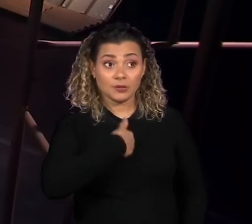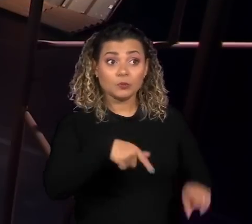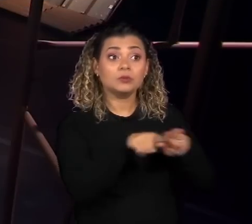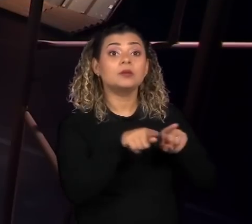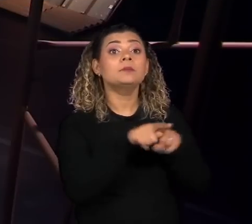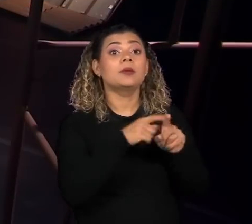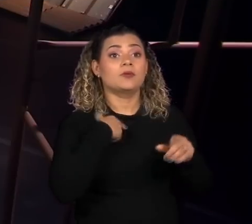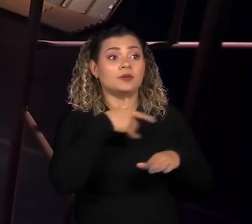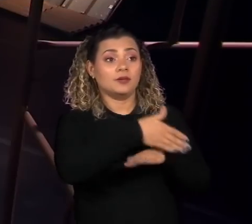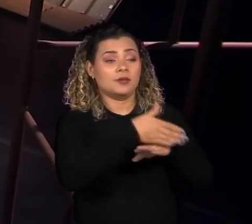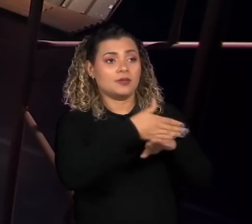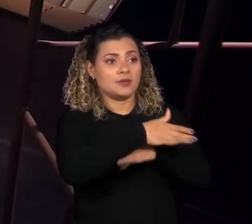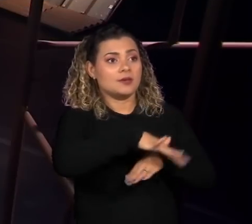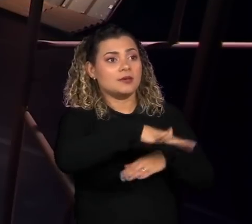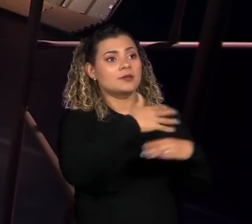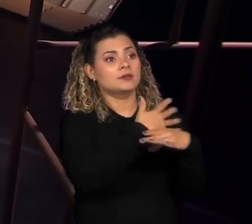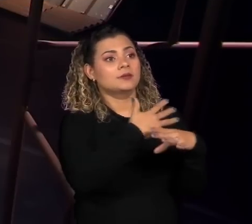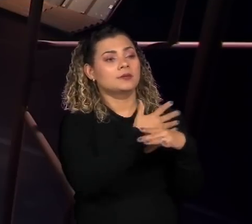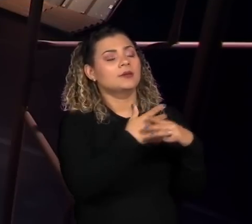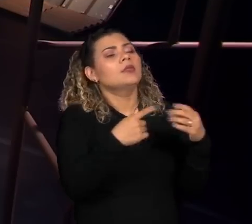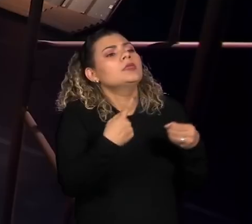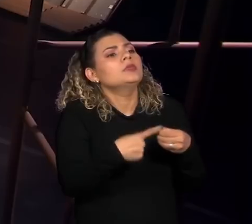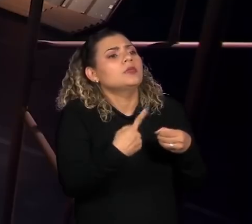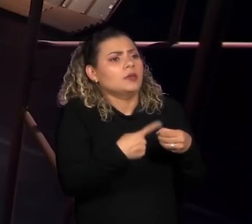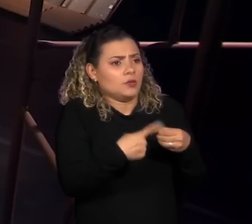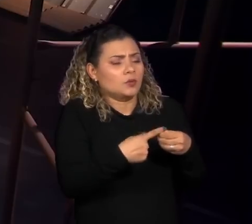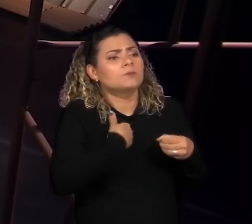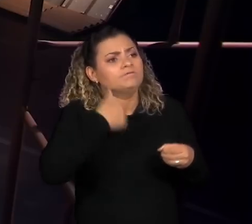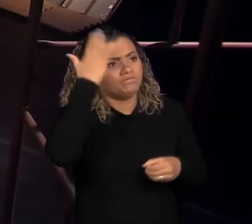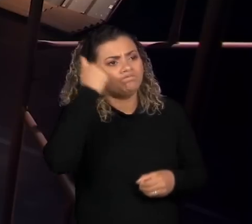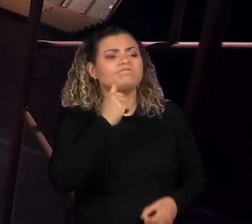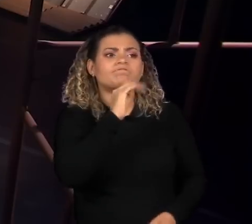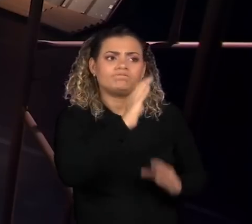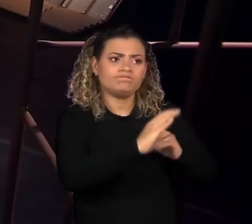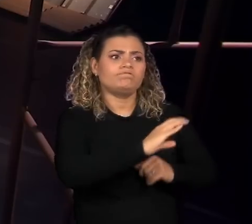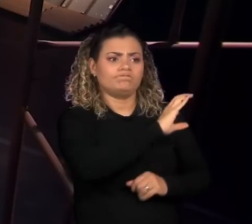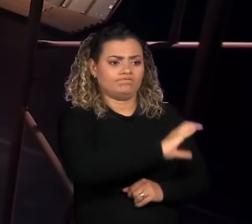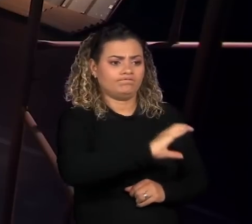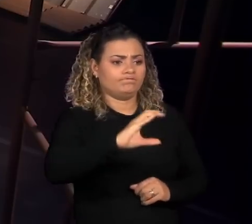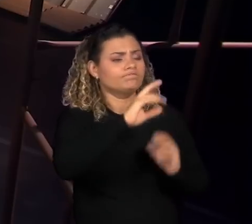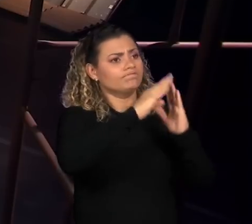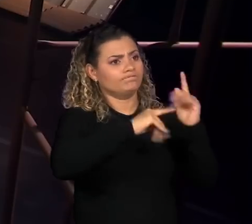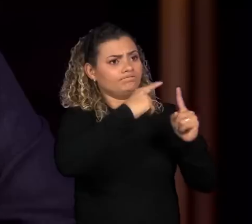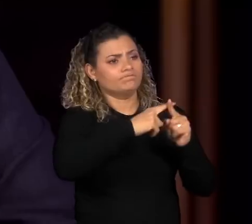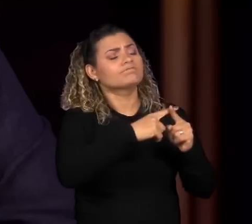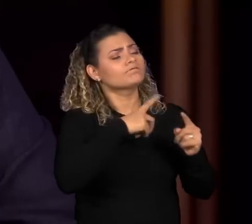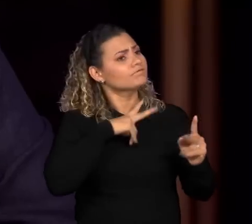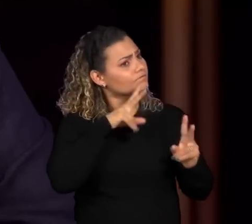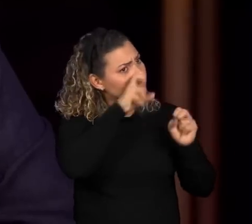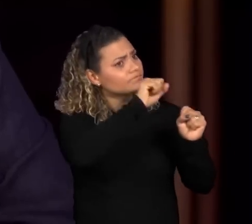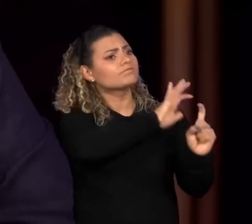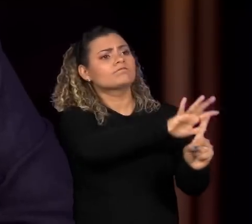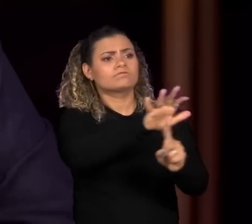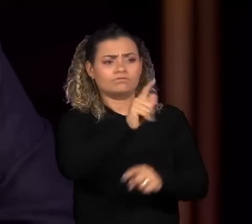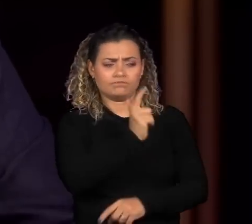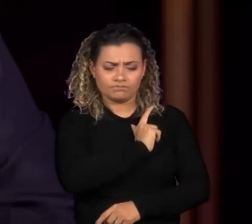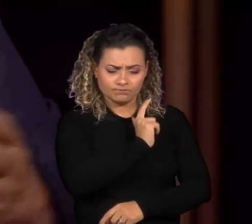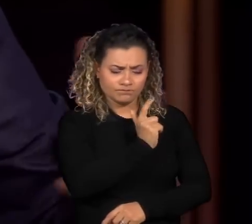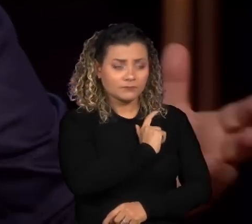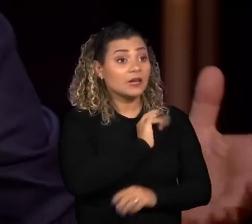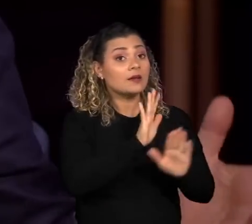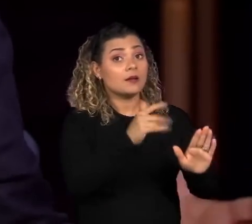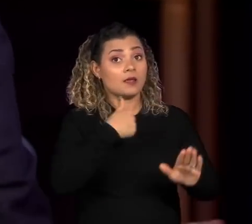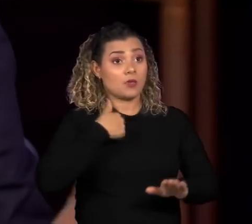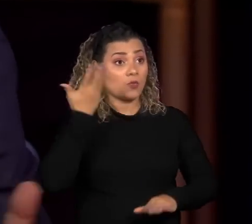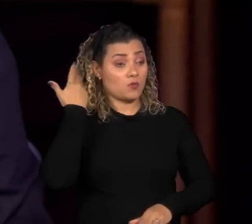do interior. Eu sei da força que a igreja tem nesses lugares, né? E eu tive